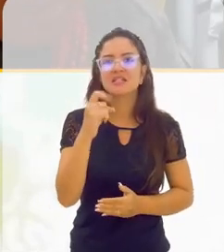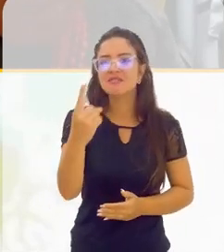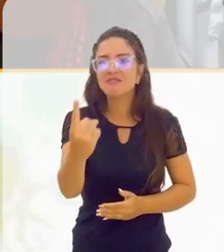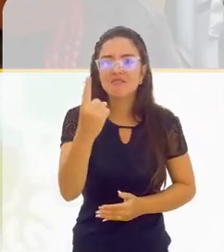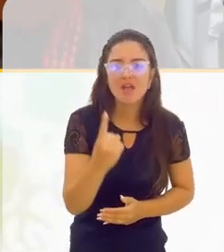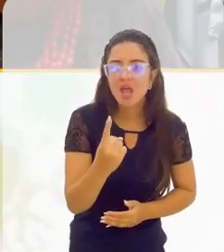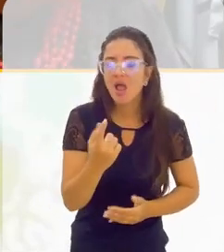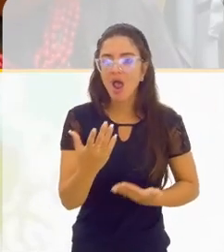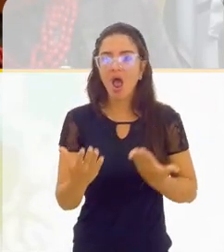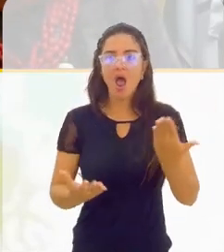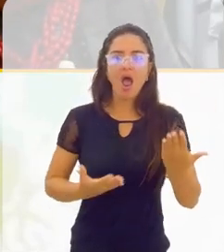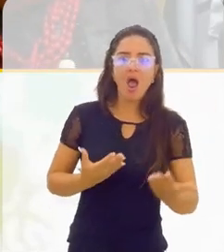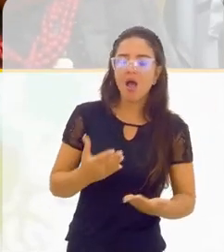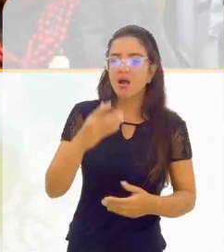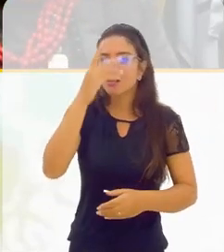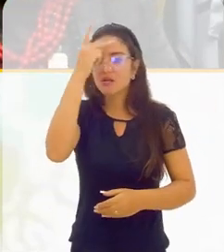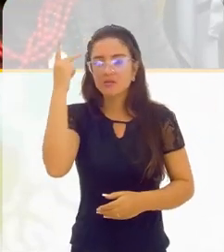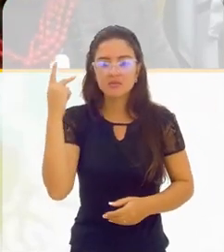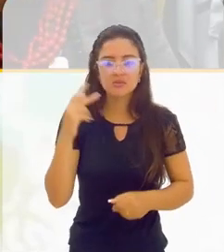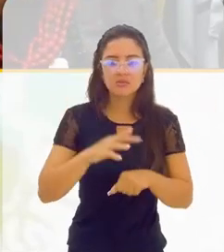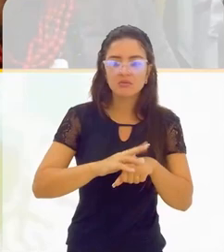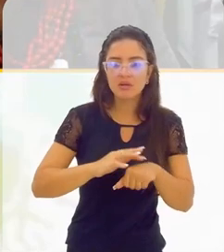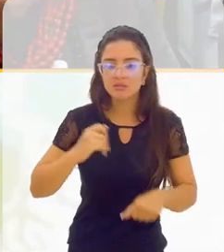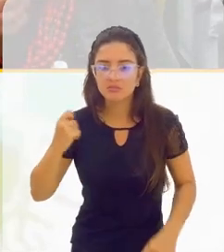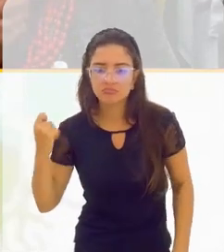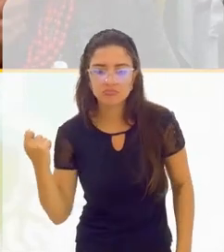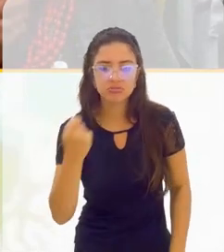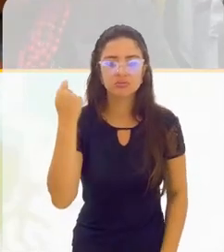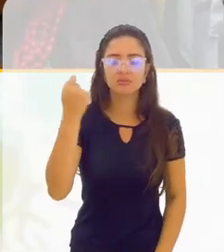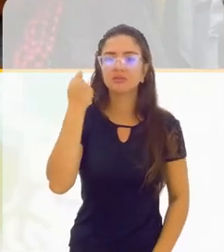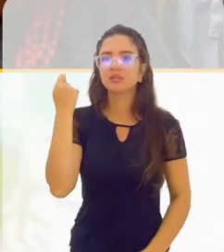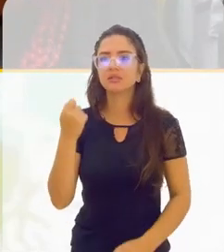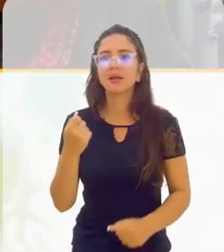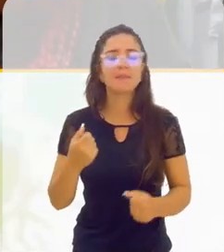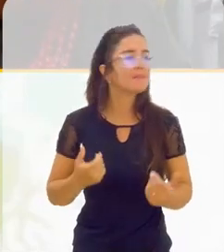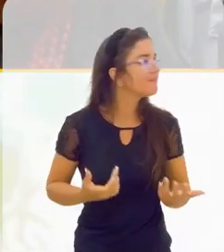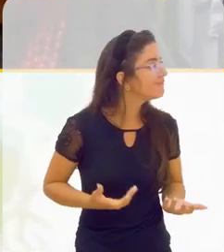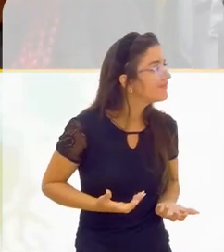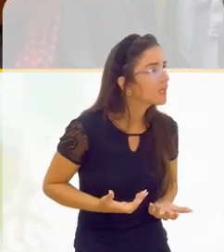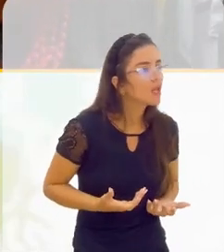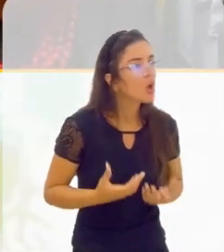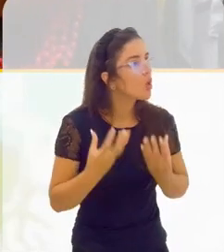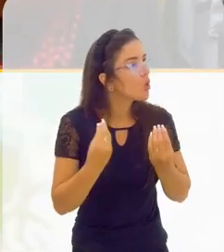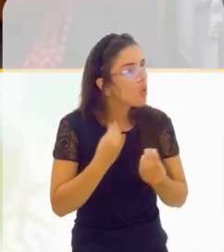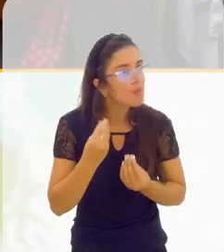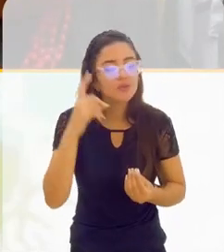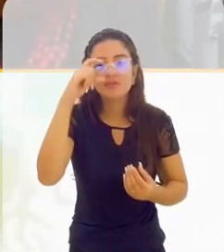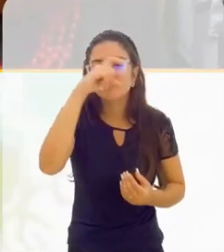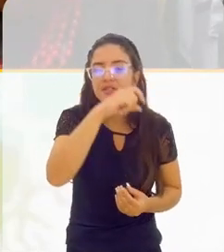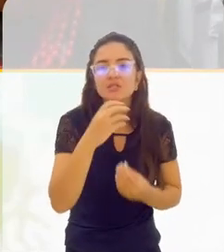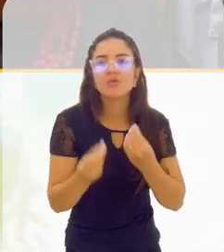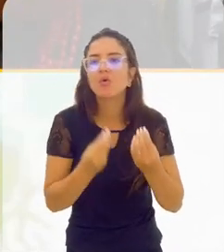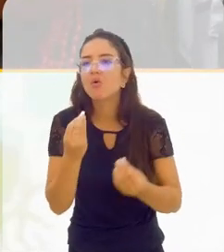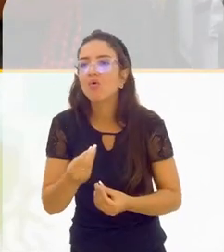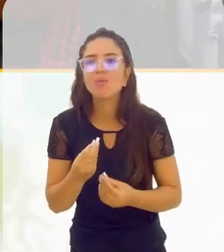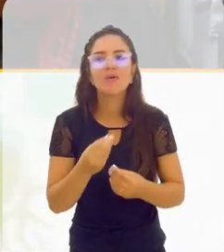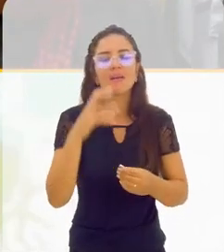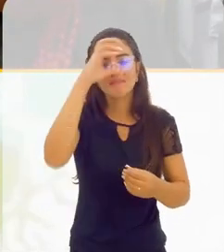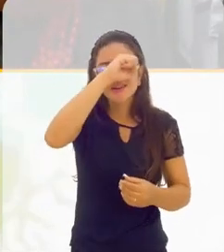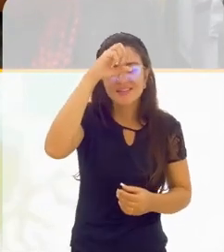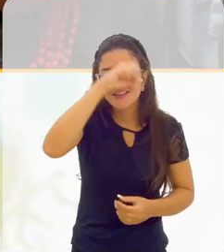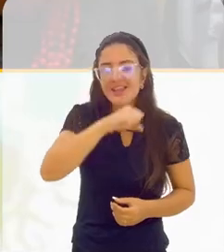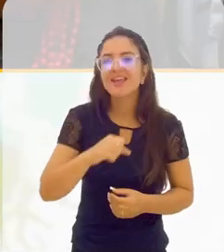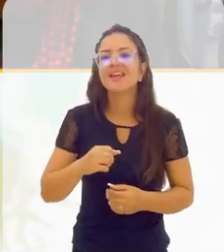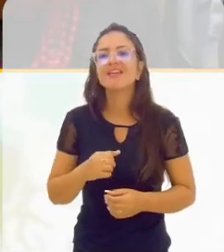um tumor é tipo é uma espécie de celebração porque é um desafio para eles porque eles vão aprender